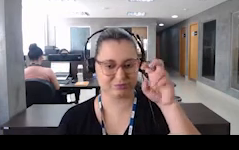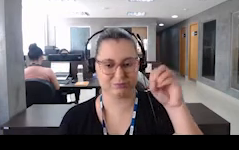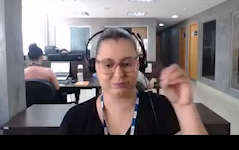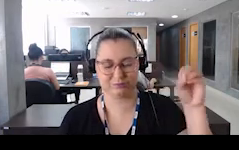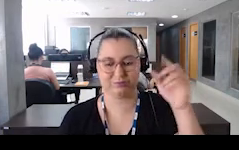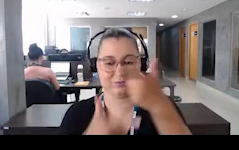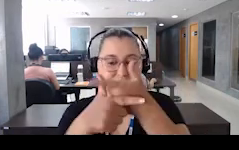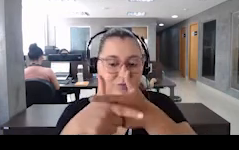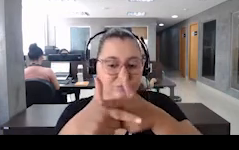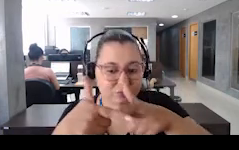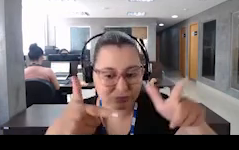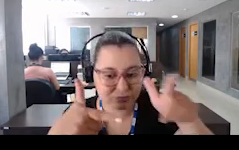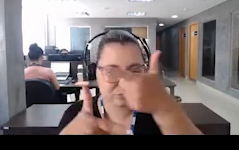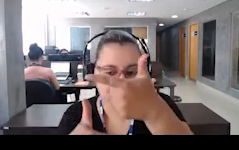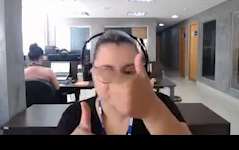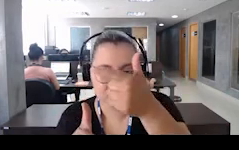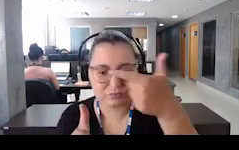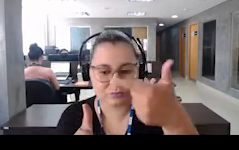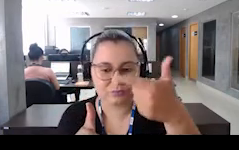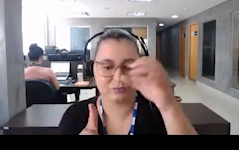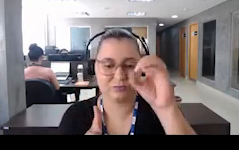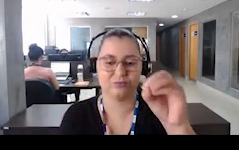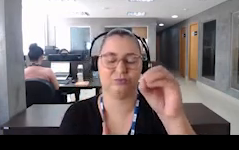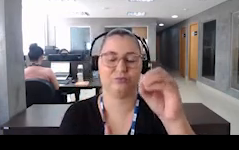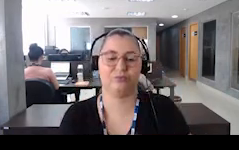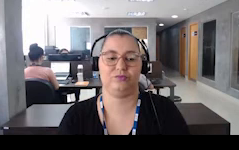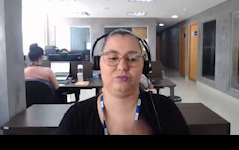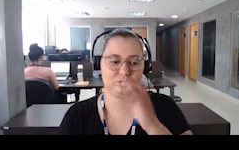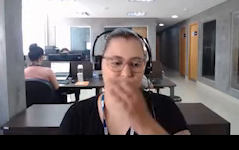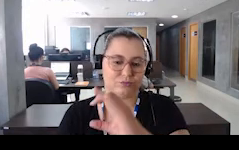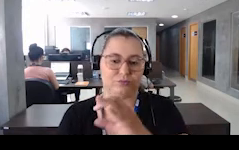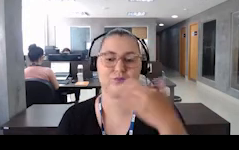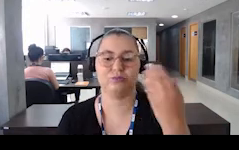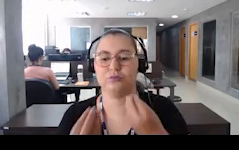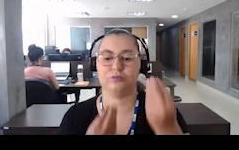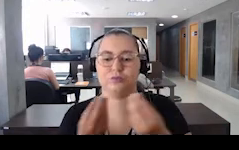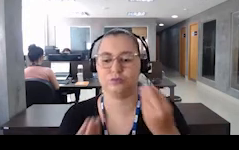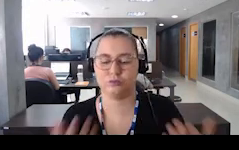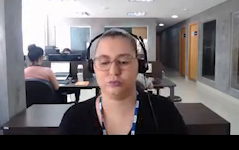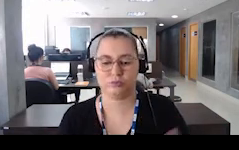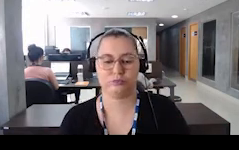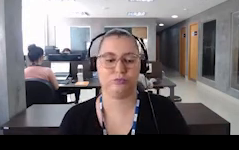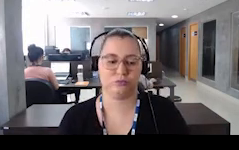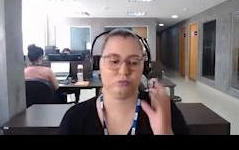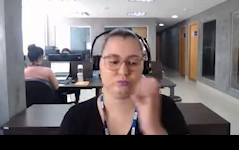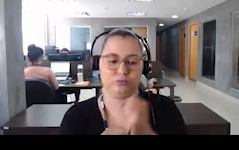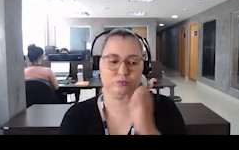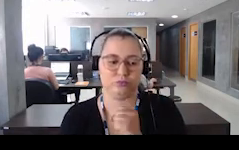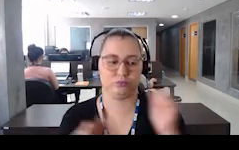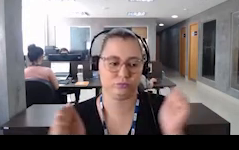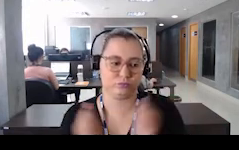2.500 dividido por 220. Então, a corrente aqui vai dar quanto? Vou fazer a continha aqui com